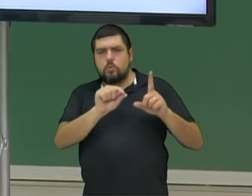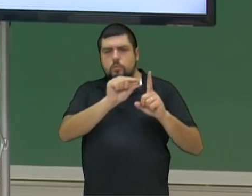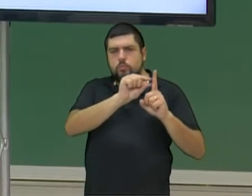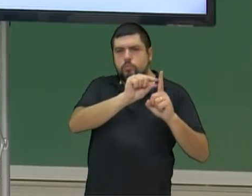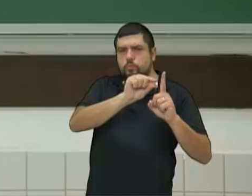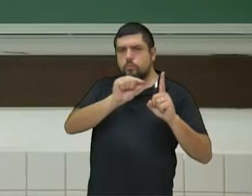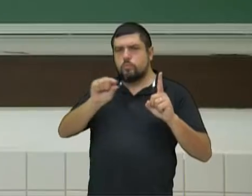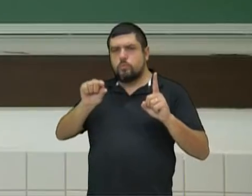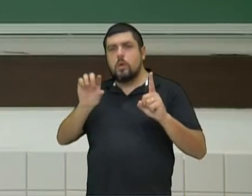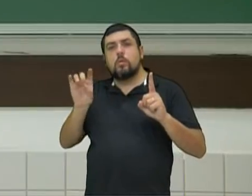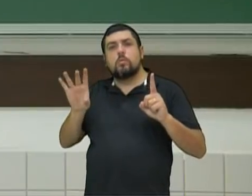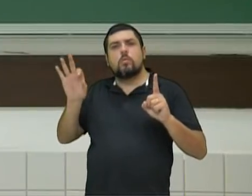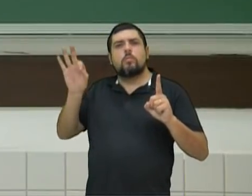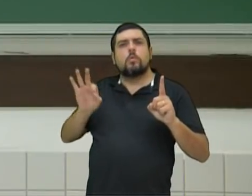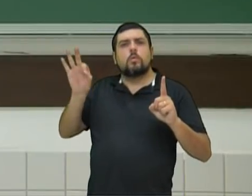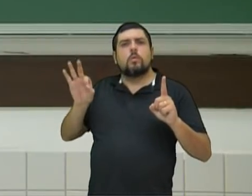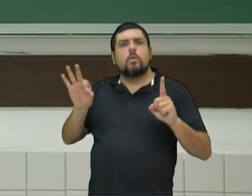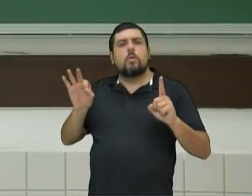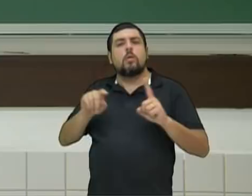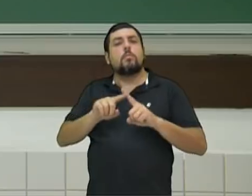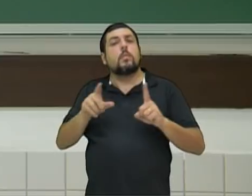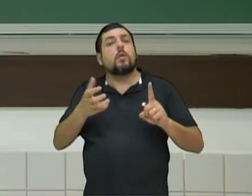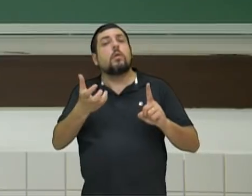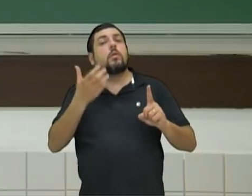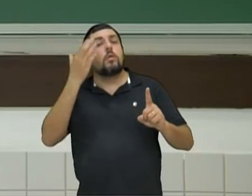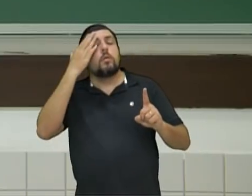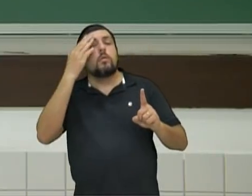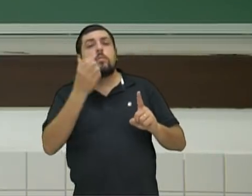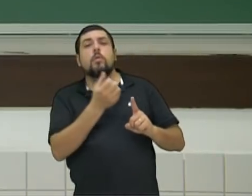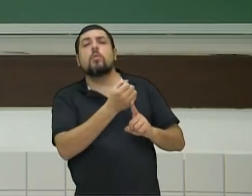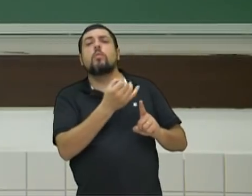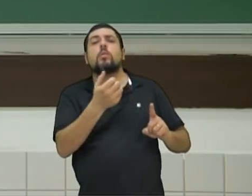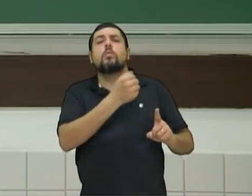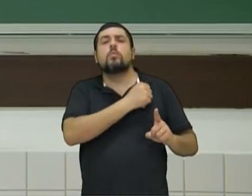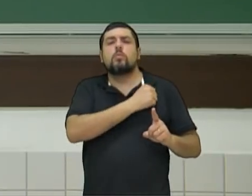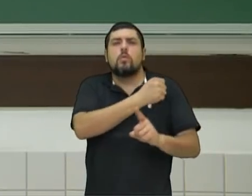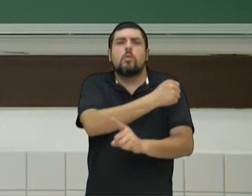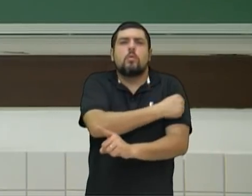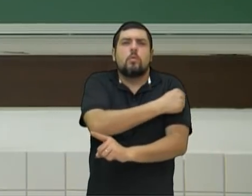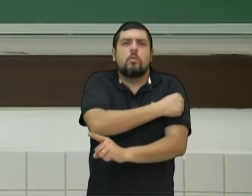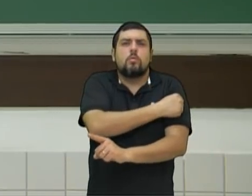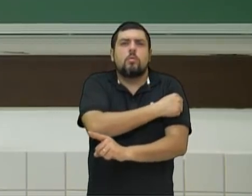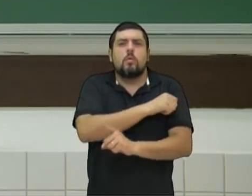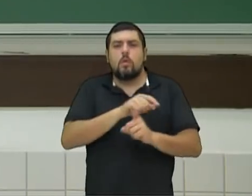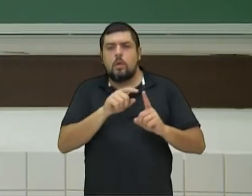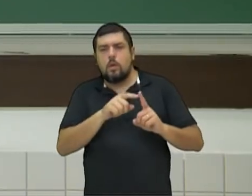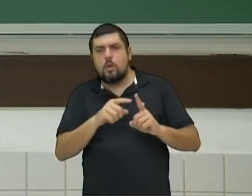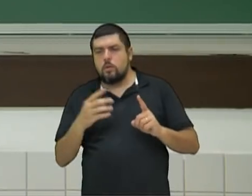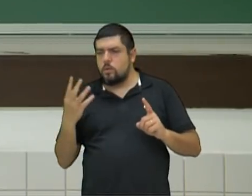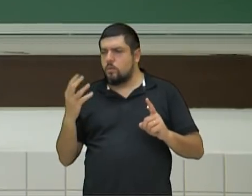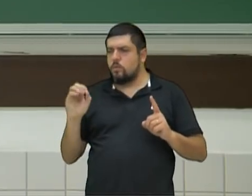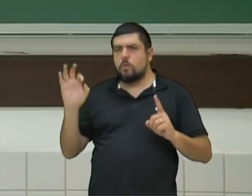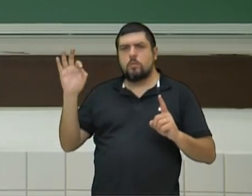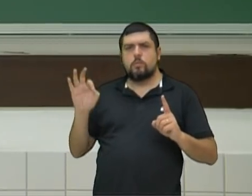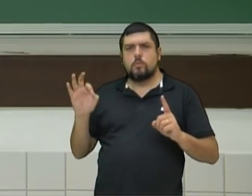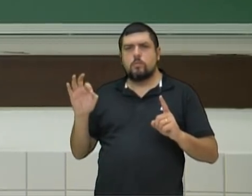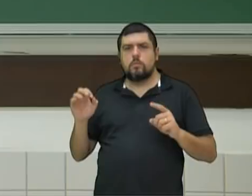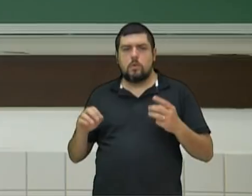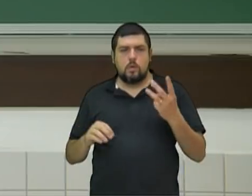quantas pessoas. Então, quantas pessoas representam 40%, tá bom? 300 representa